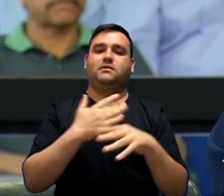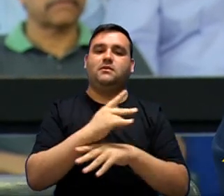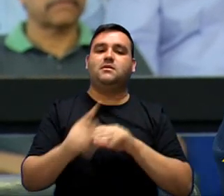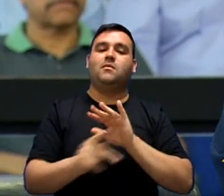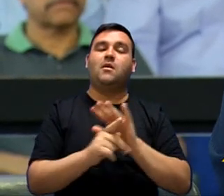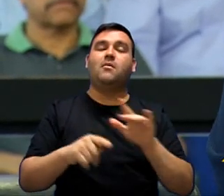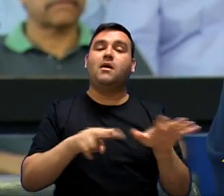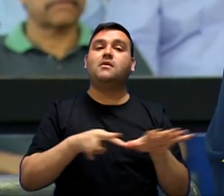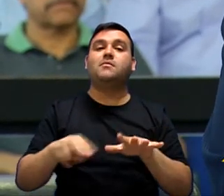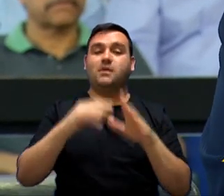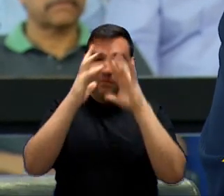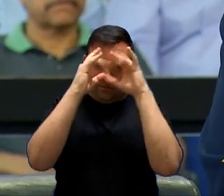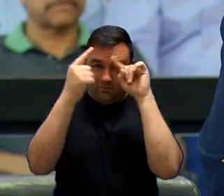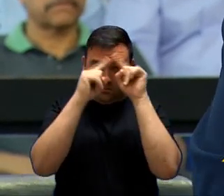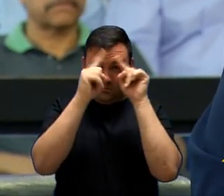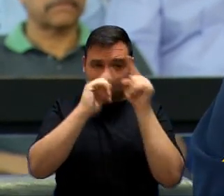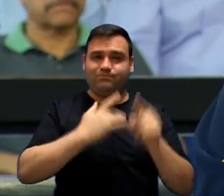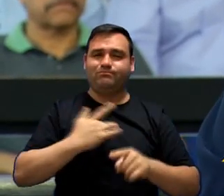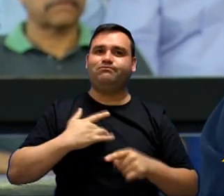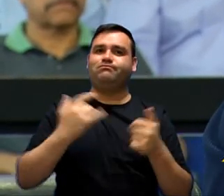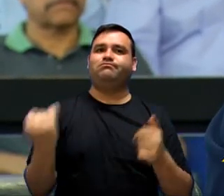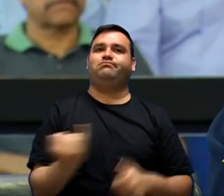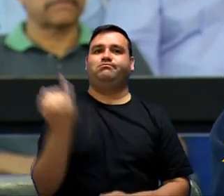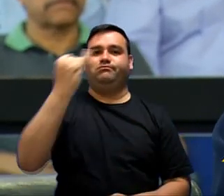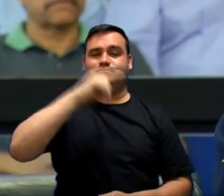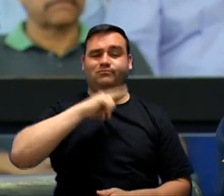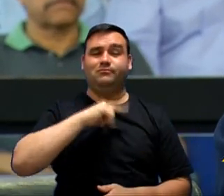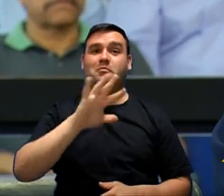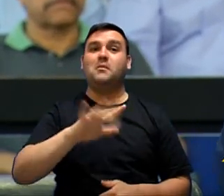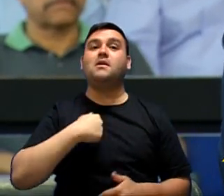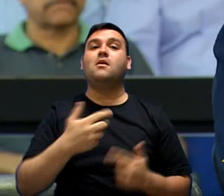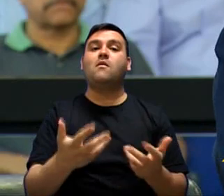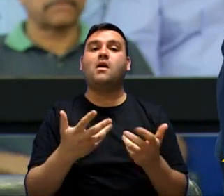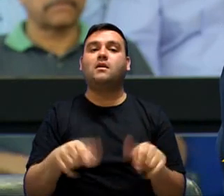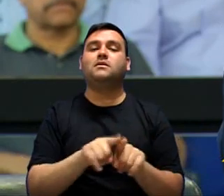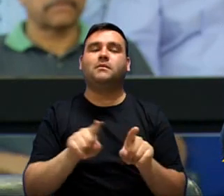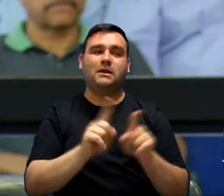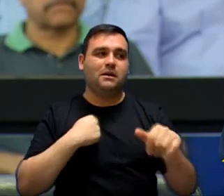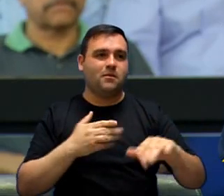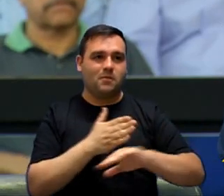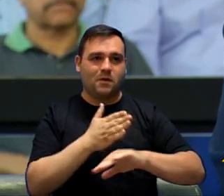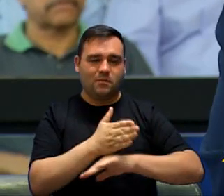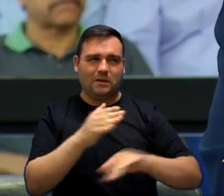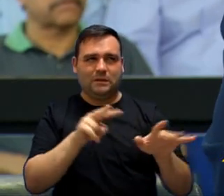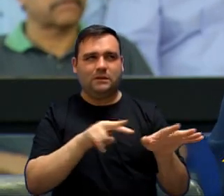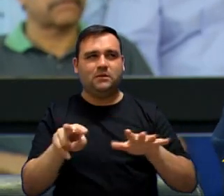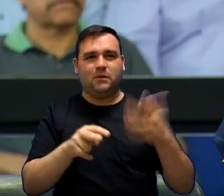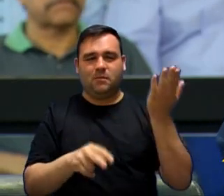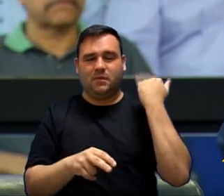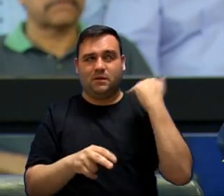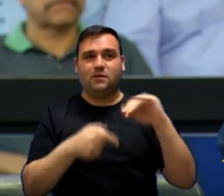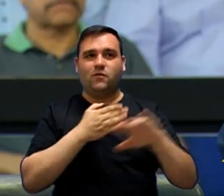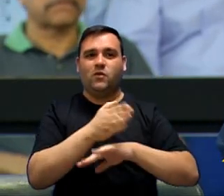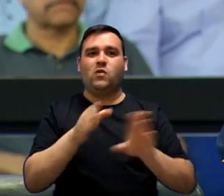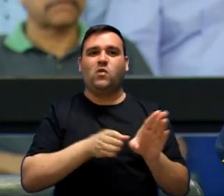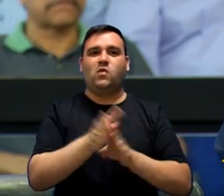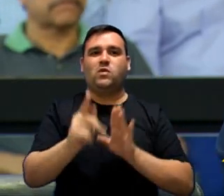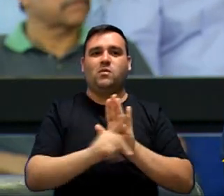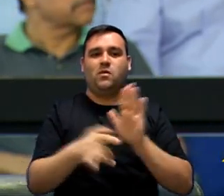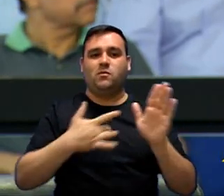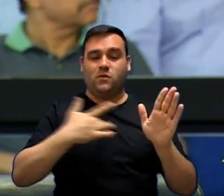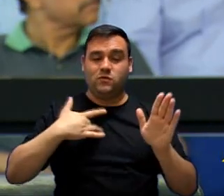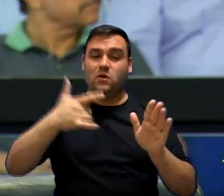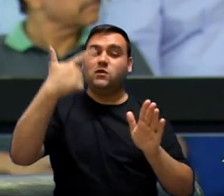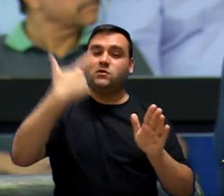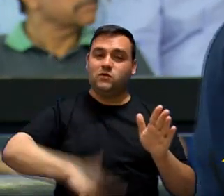Semana Municipal da Saúde Mental, extremamente importante. Mas eu queria, até participando da semana passada do Conselho Municipal de Saúde,